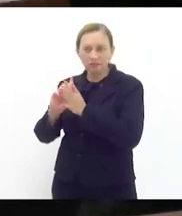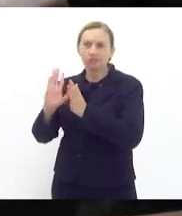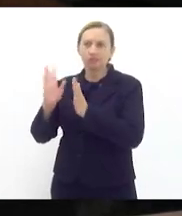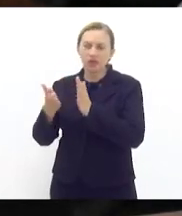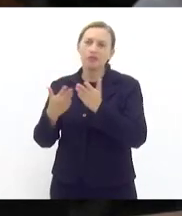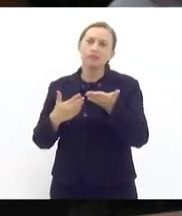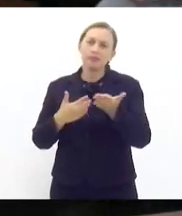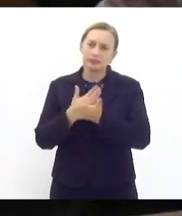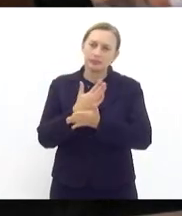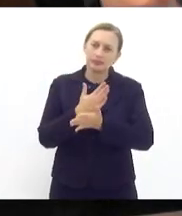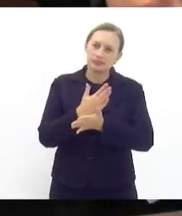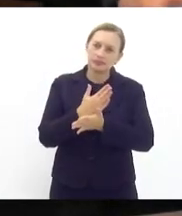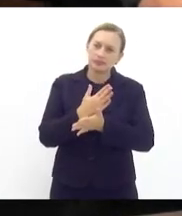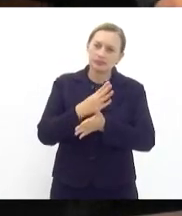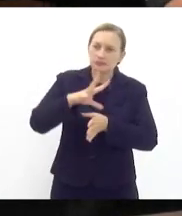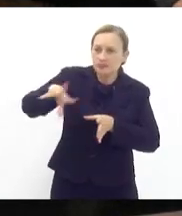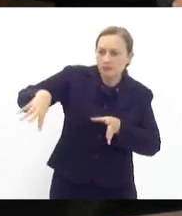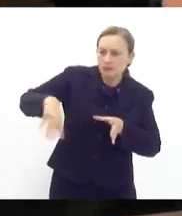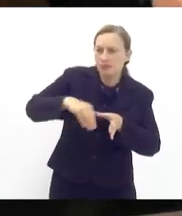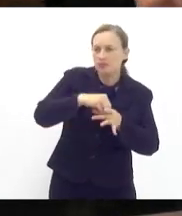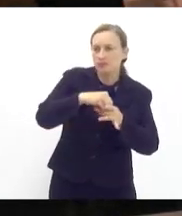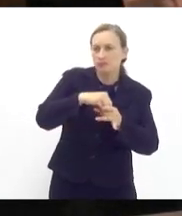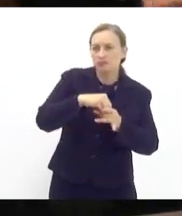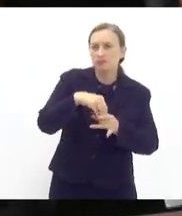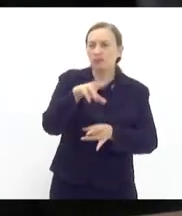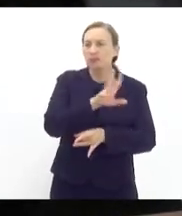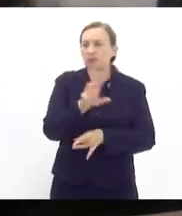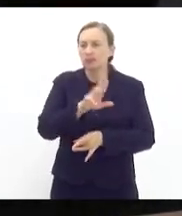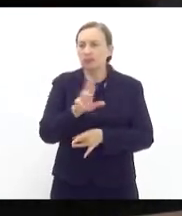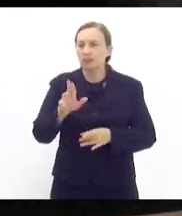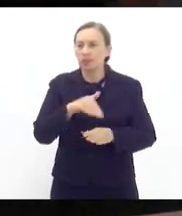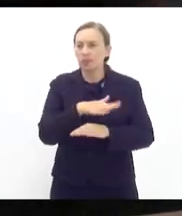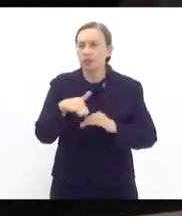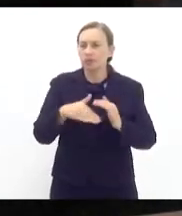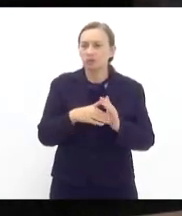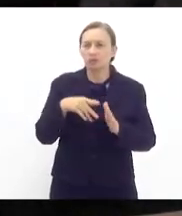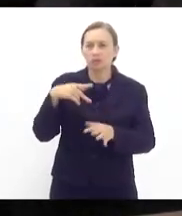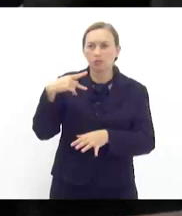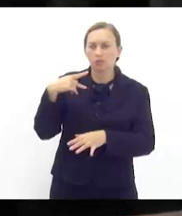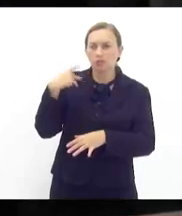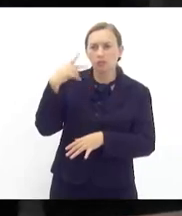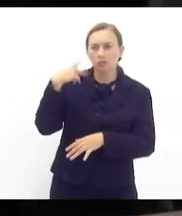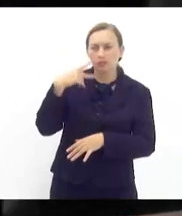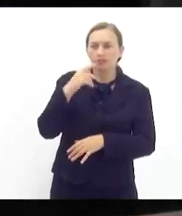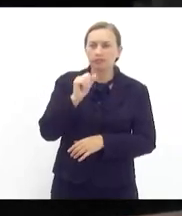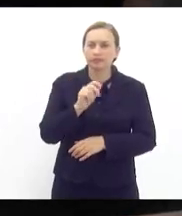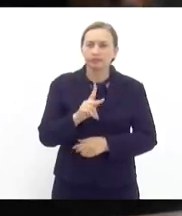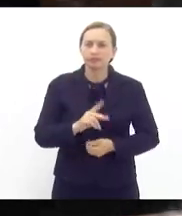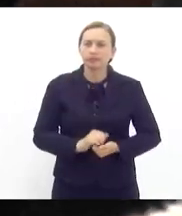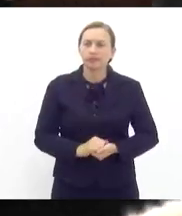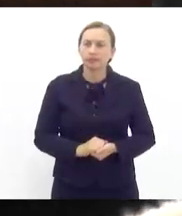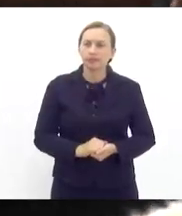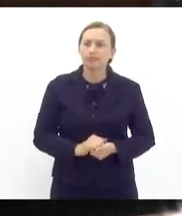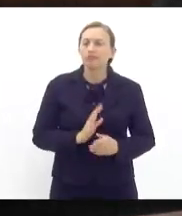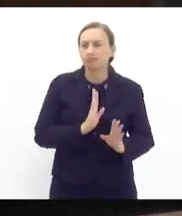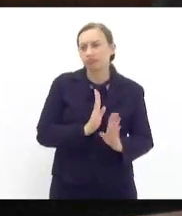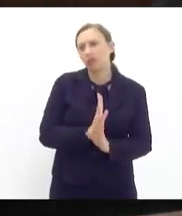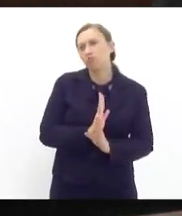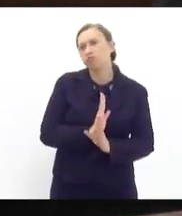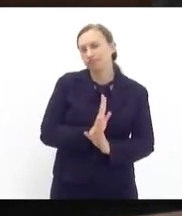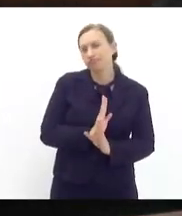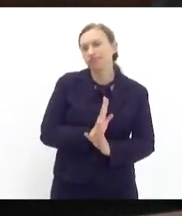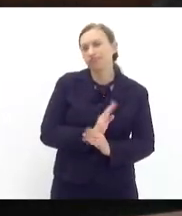foi aprovada a inserção do nome de todos esses parlamentares de repente seria